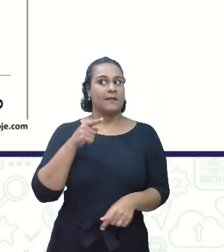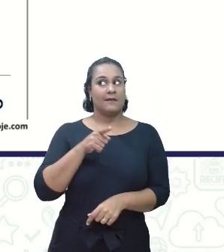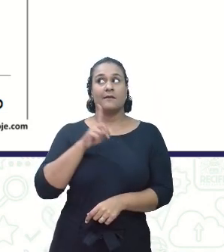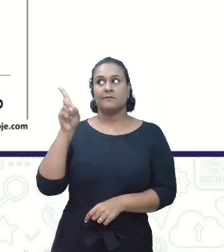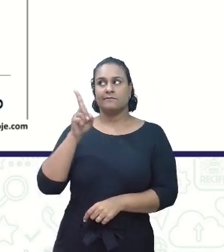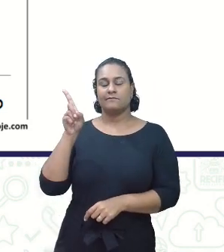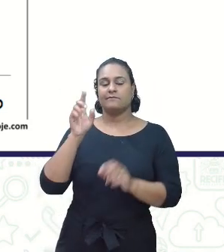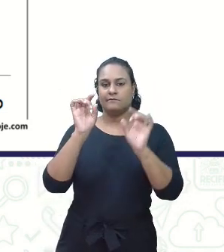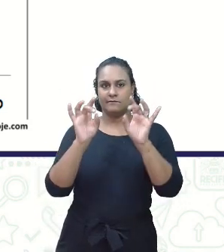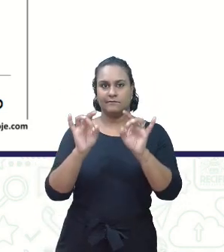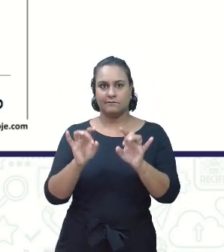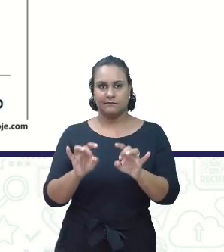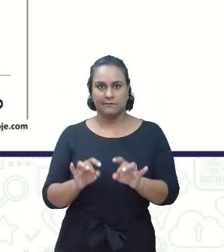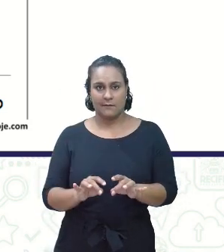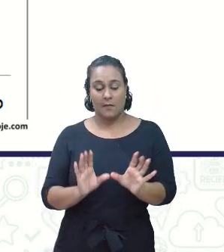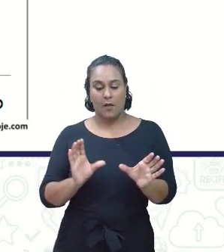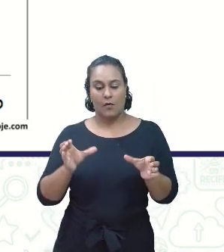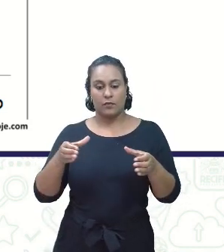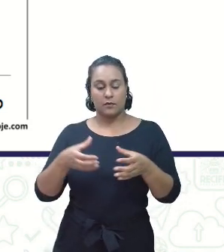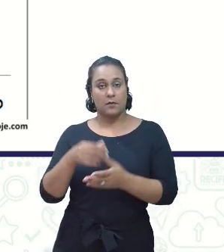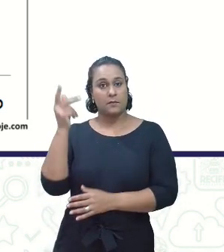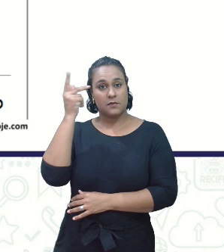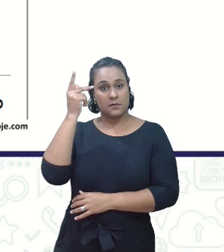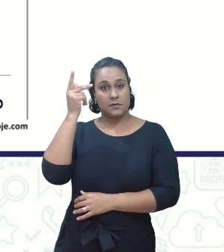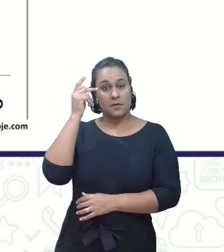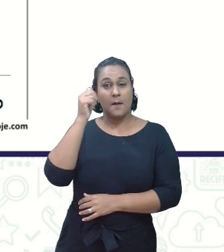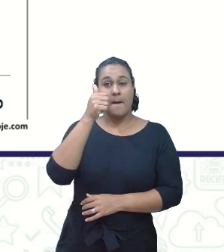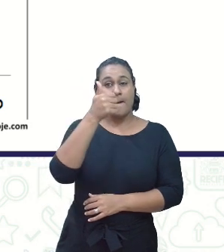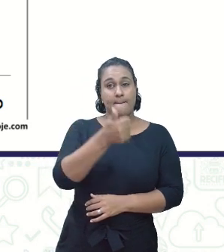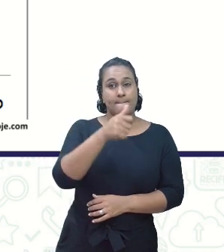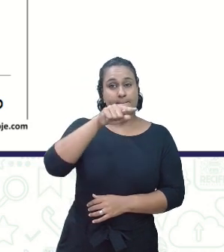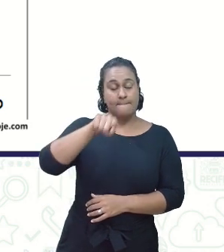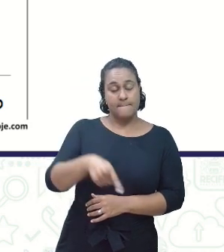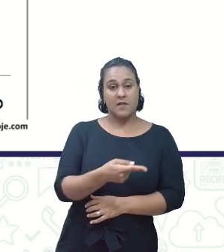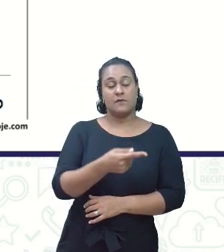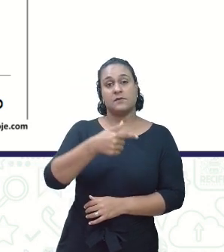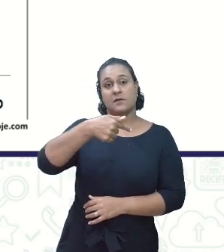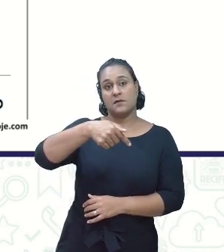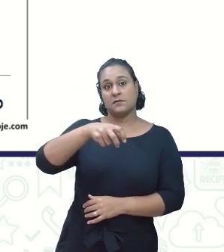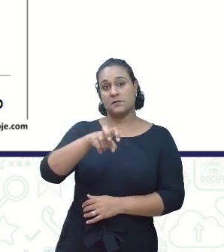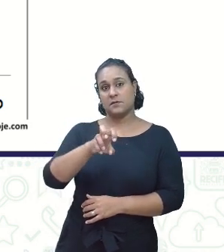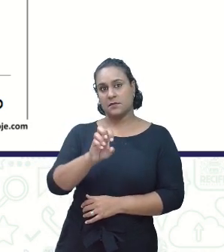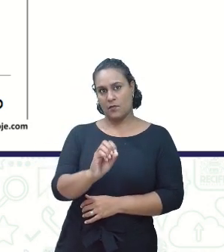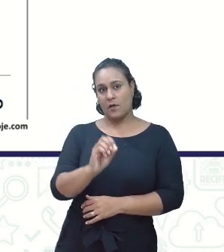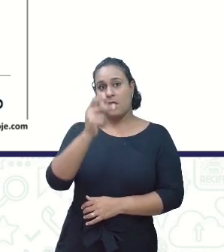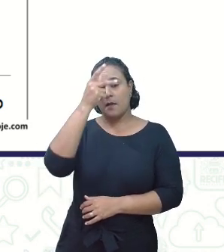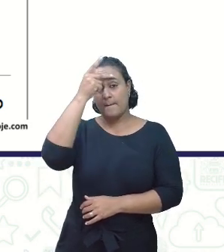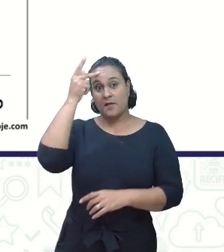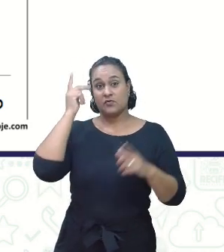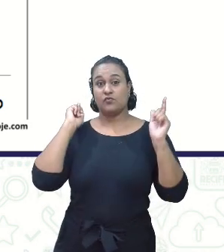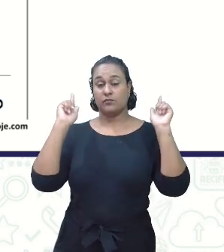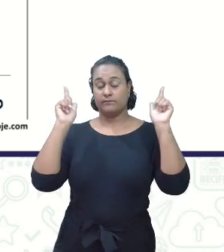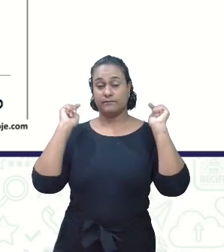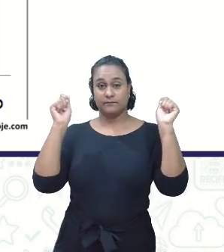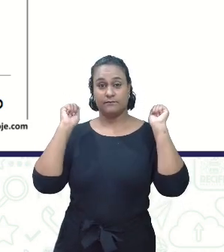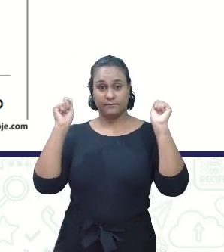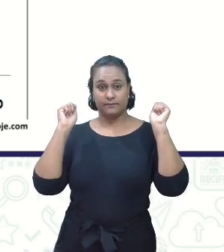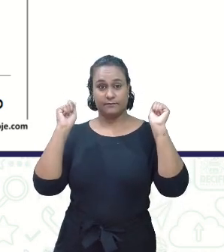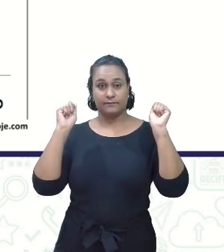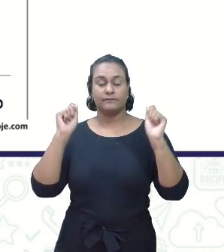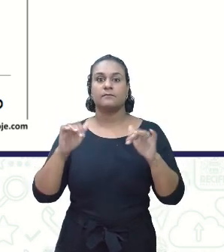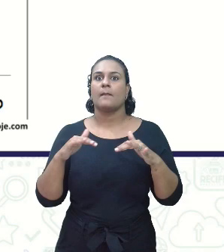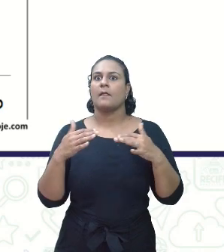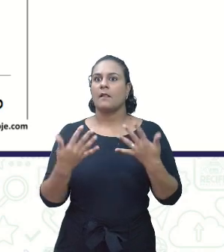é o time do São Paulo, que está com 1.750 torcedores, né? Só que o que a gente percebe? Ó,